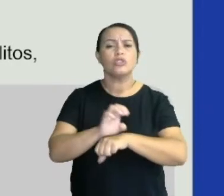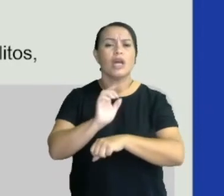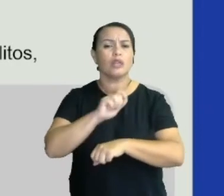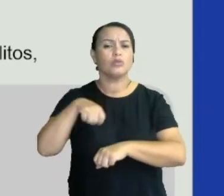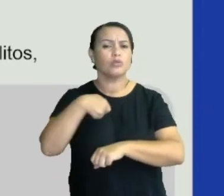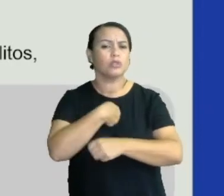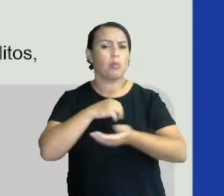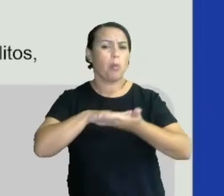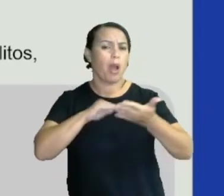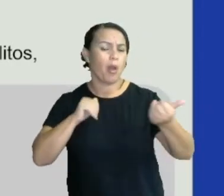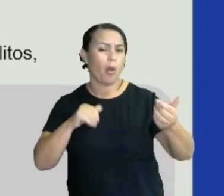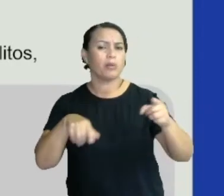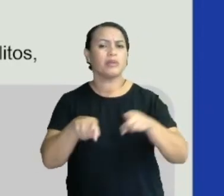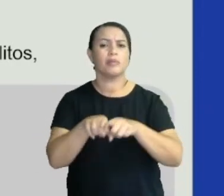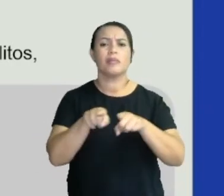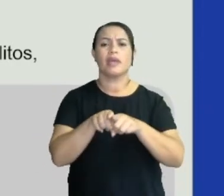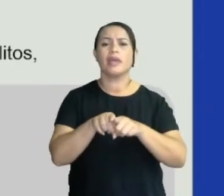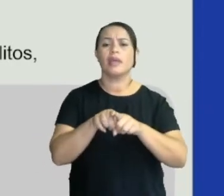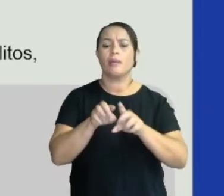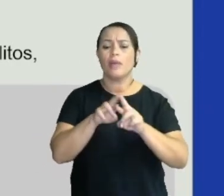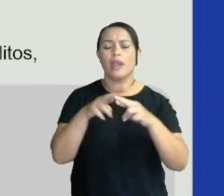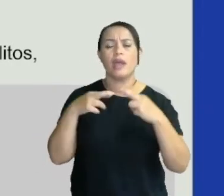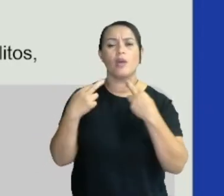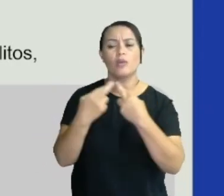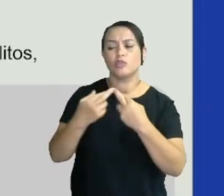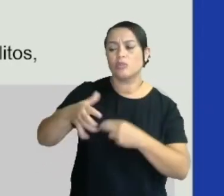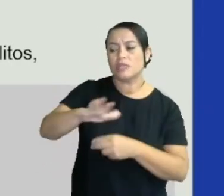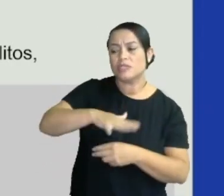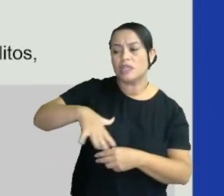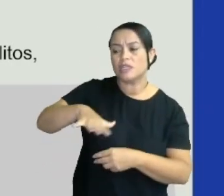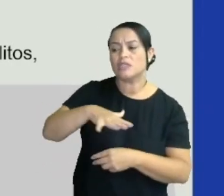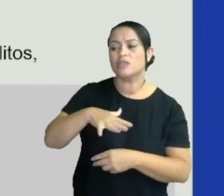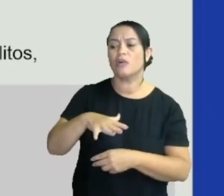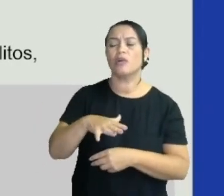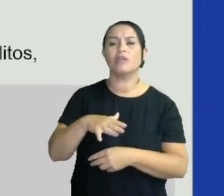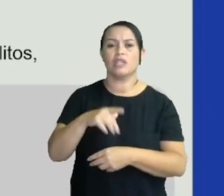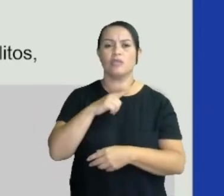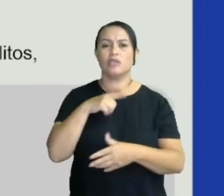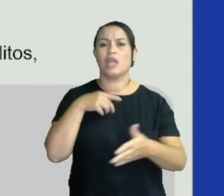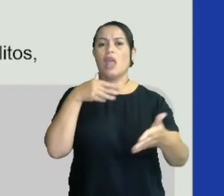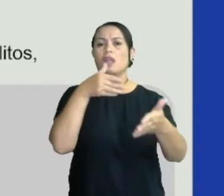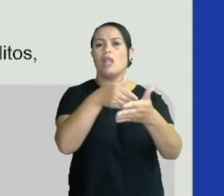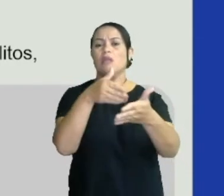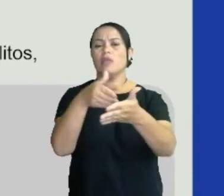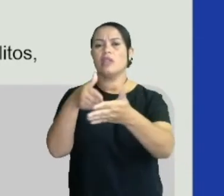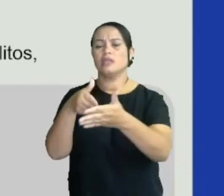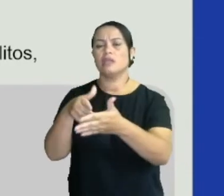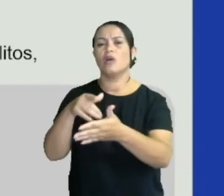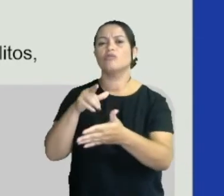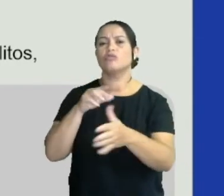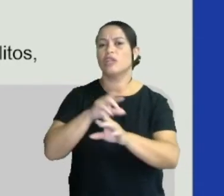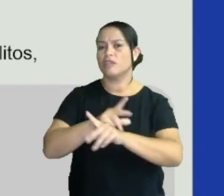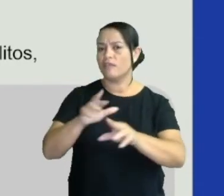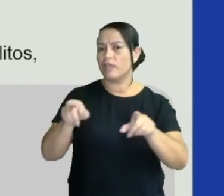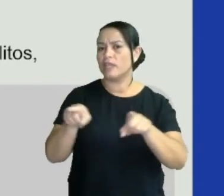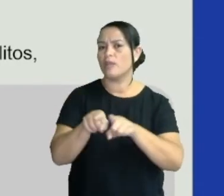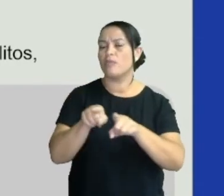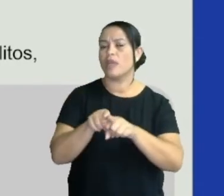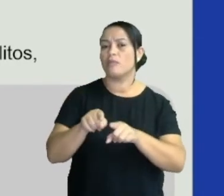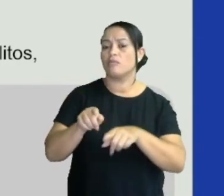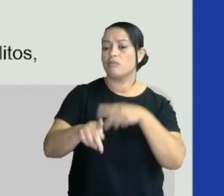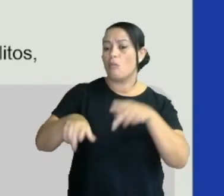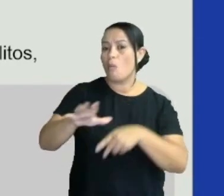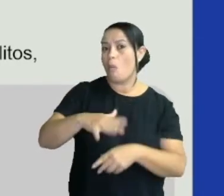para reunir sobre esse território que eles iriam delimitar a partir de agora diferentes etnias, que